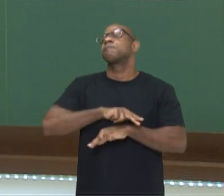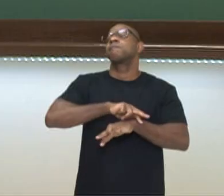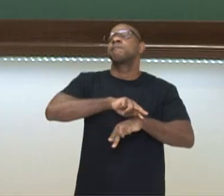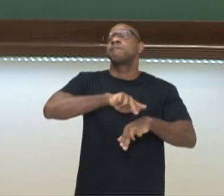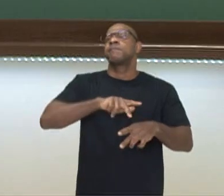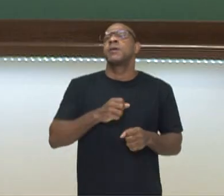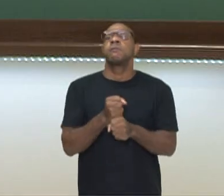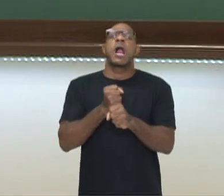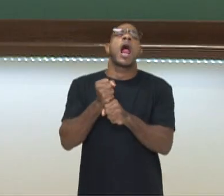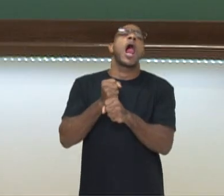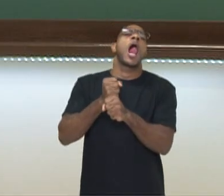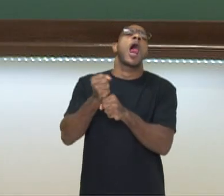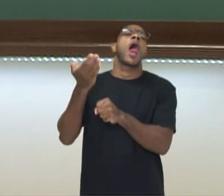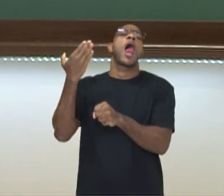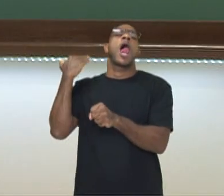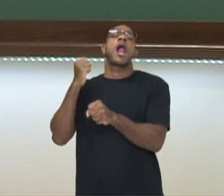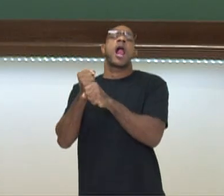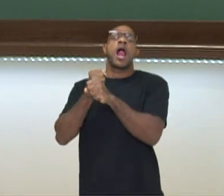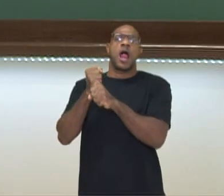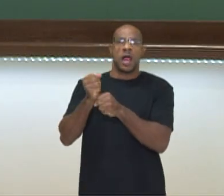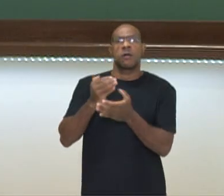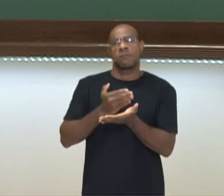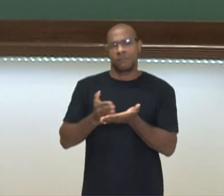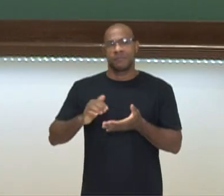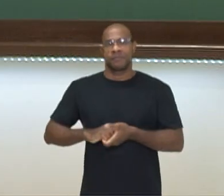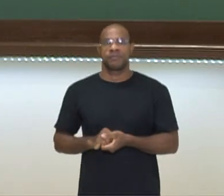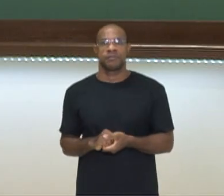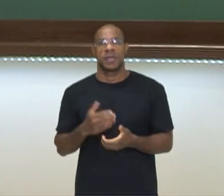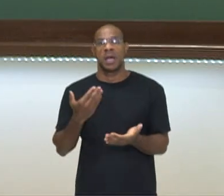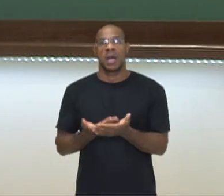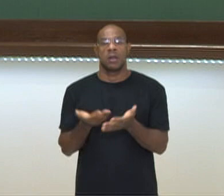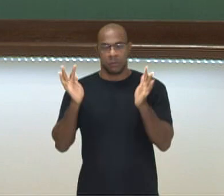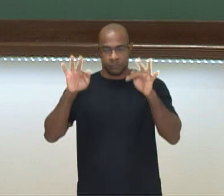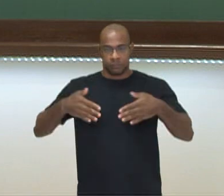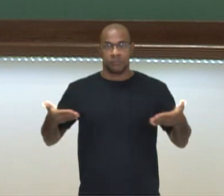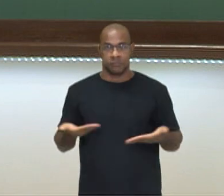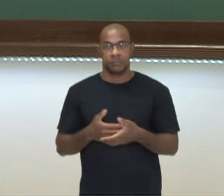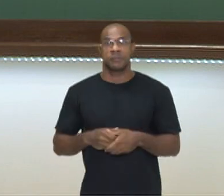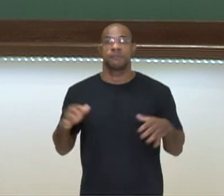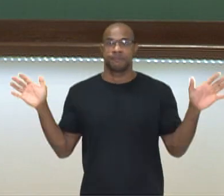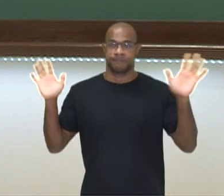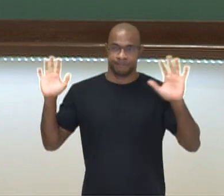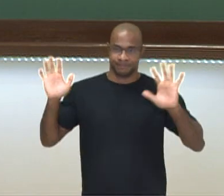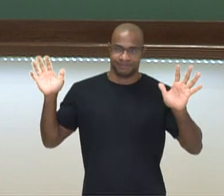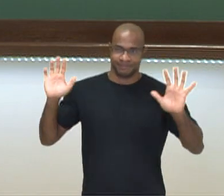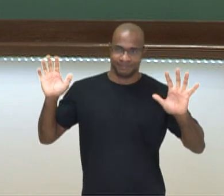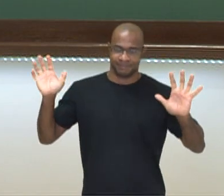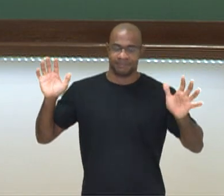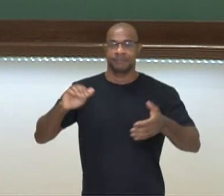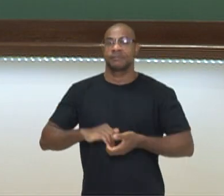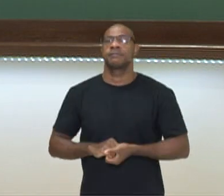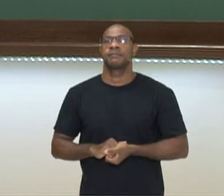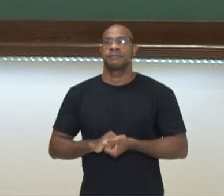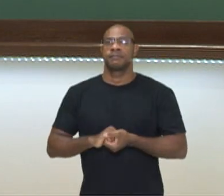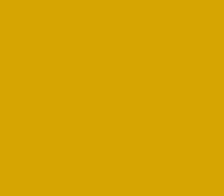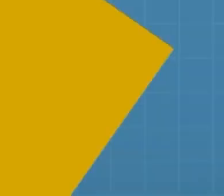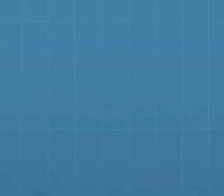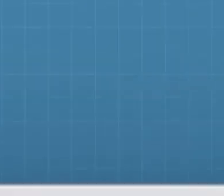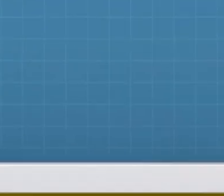de anos, tá certo? Pessoalzinho, nossa aula termina por aqui. Um beijo da prof, até mais.